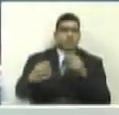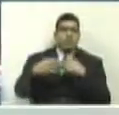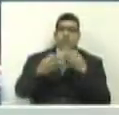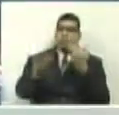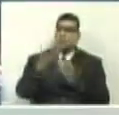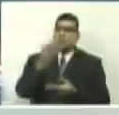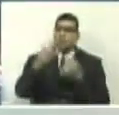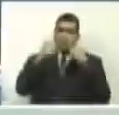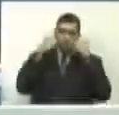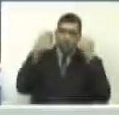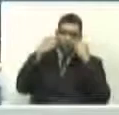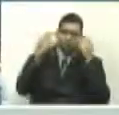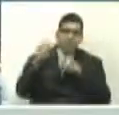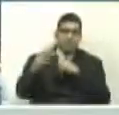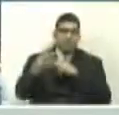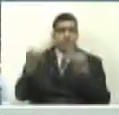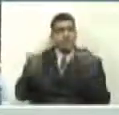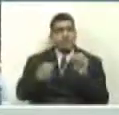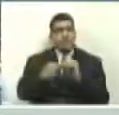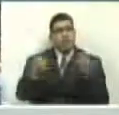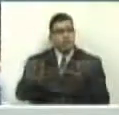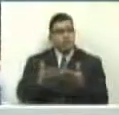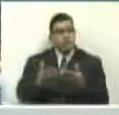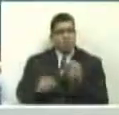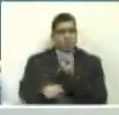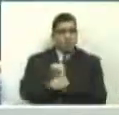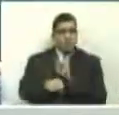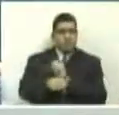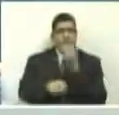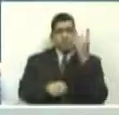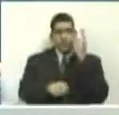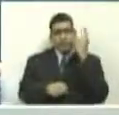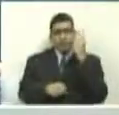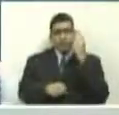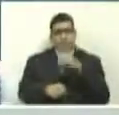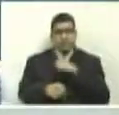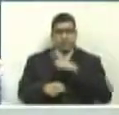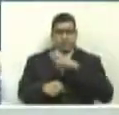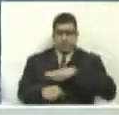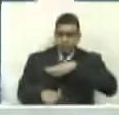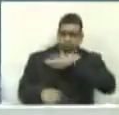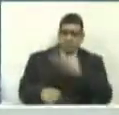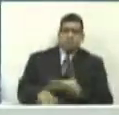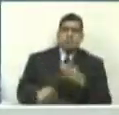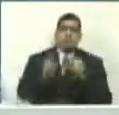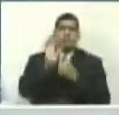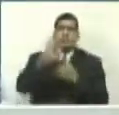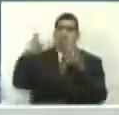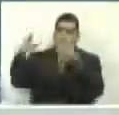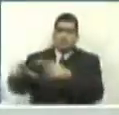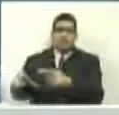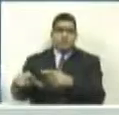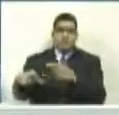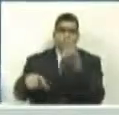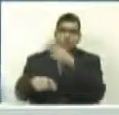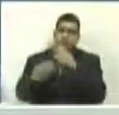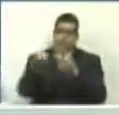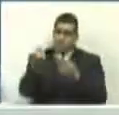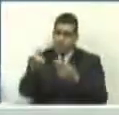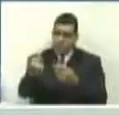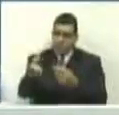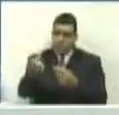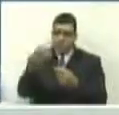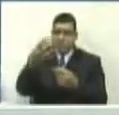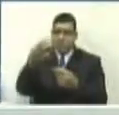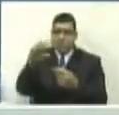disso? É o que temos feito até aqui. Eu espero que um dia tenhamos coragem de estar ao lado desses